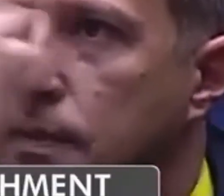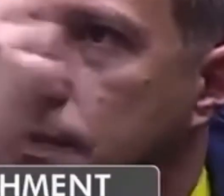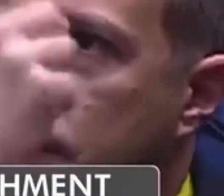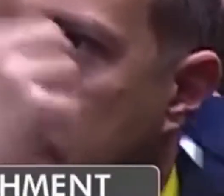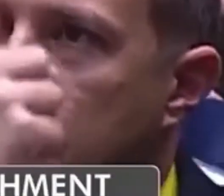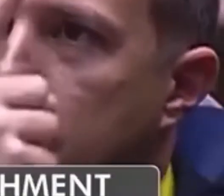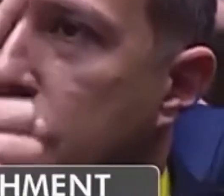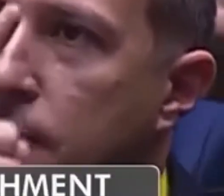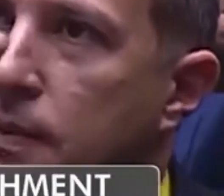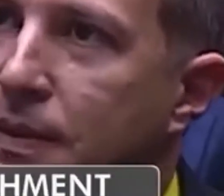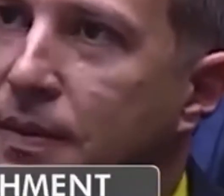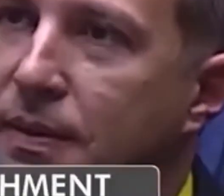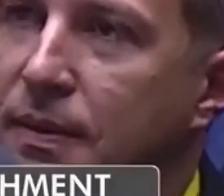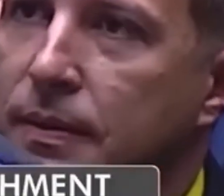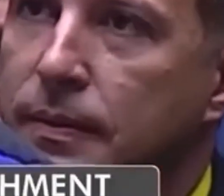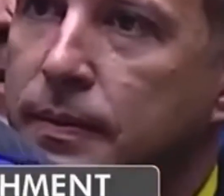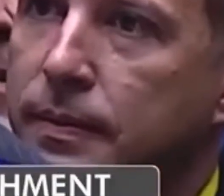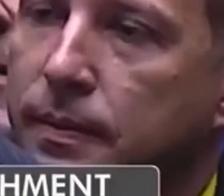Senhoras e senhores,